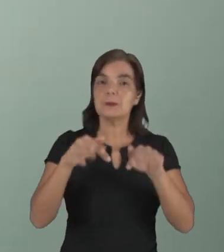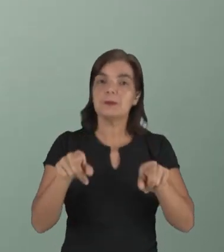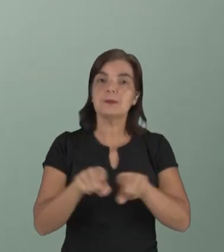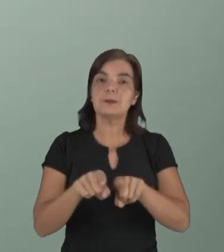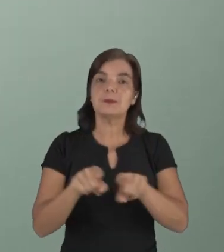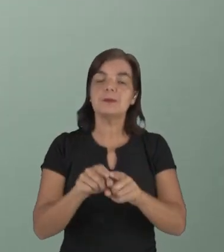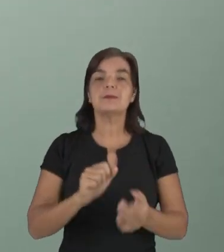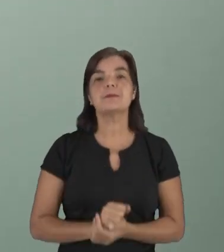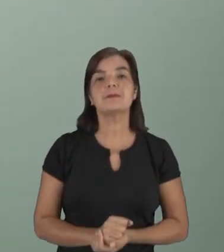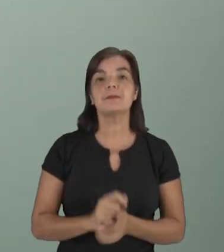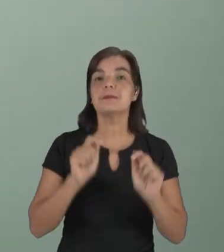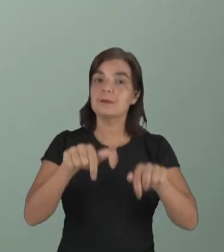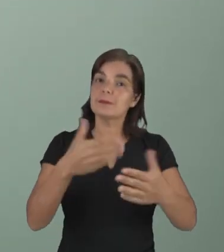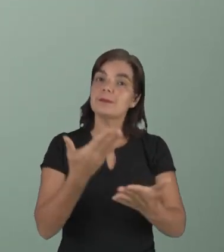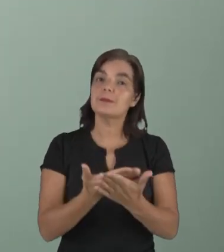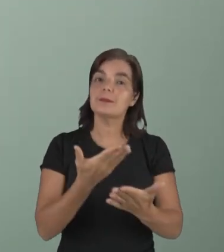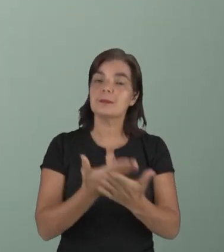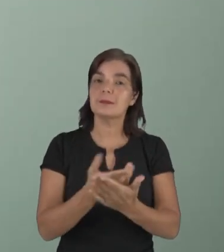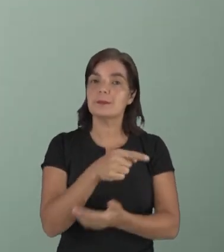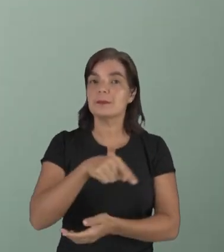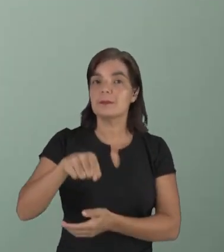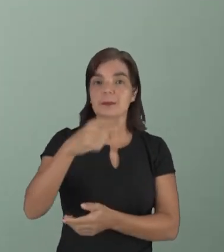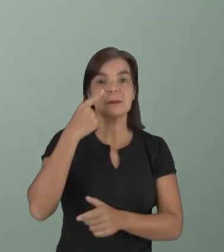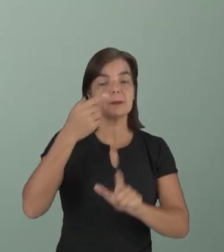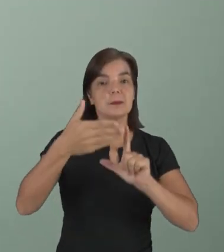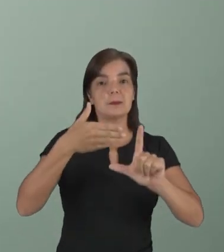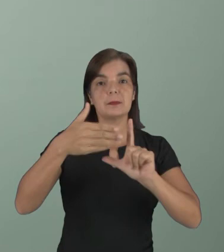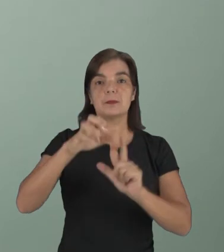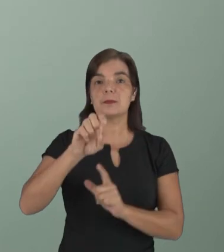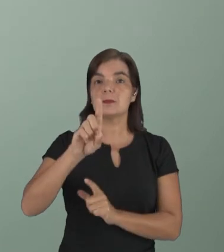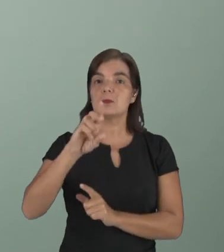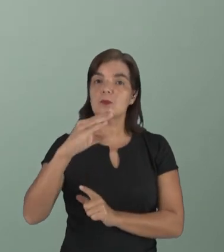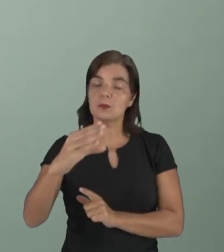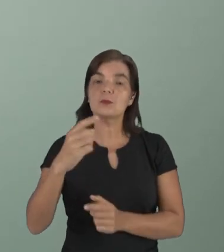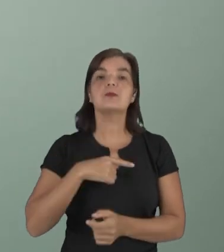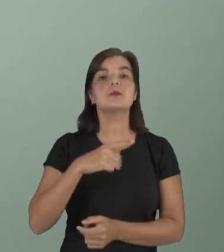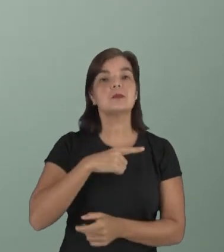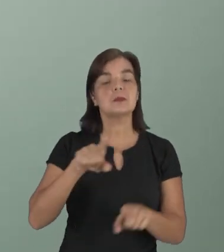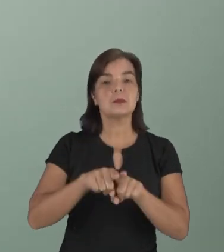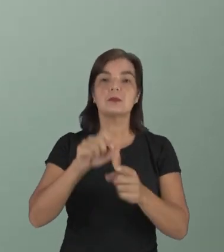conclusão. Então a gente vai encerrar por aqui. Eu vou pedir que você acesse a plataforma